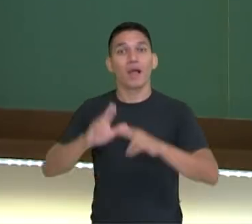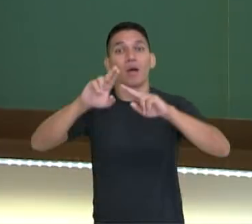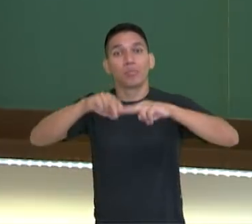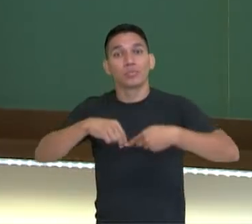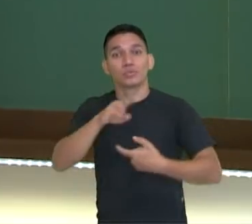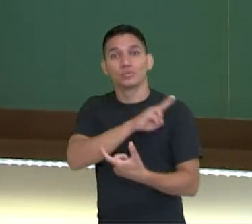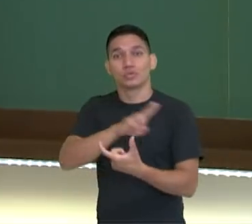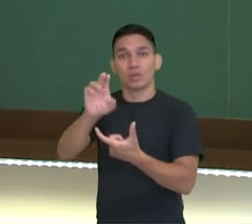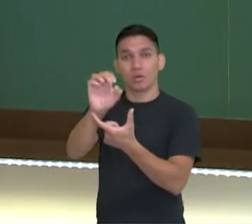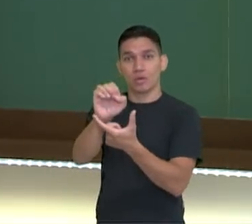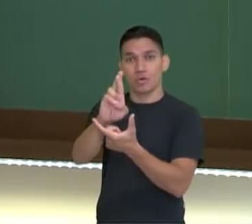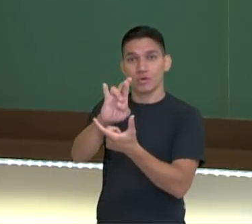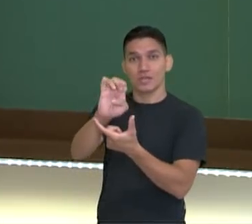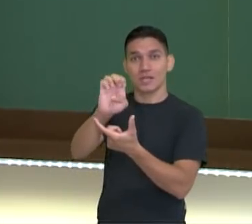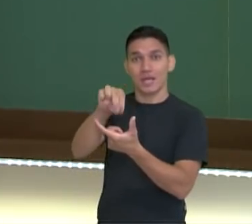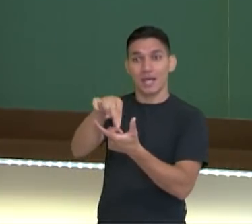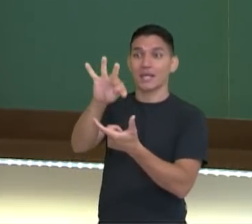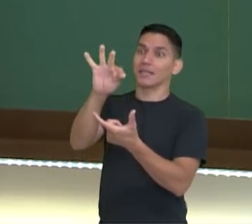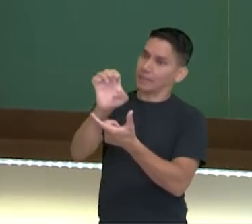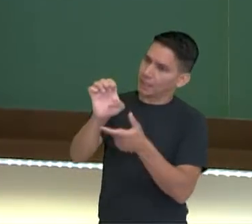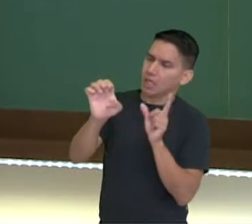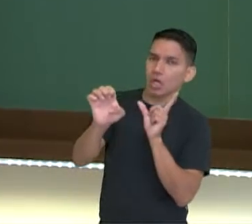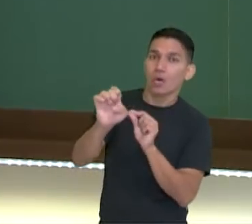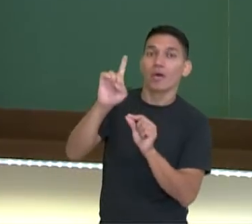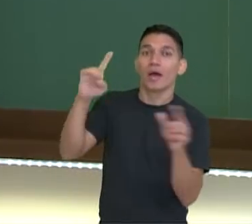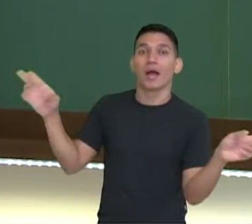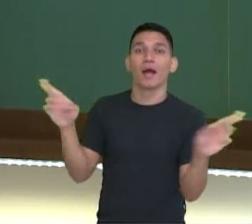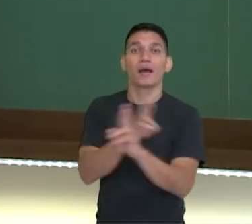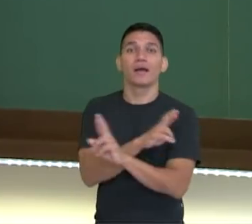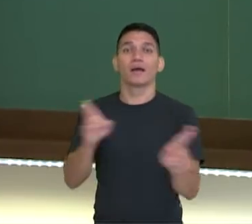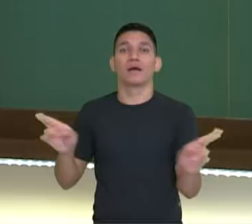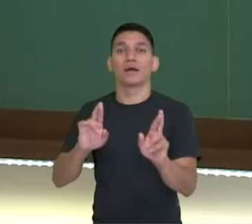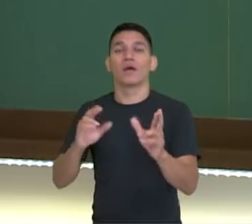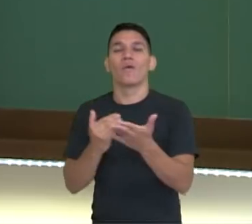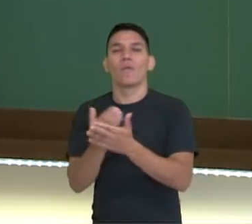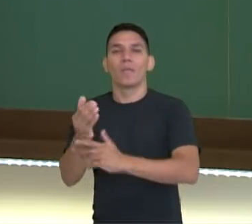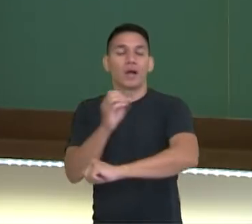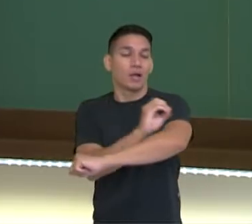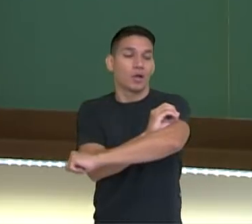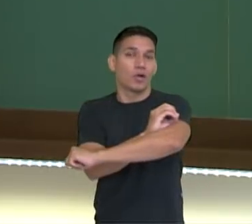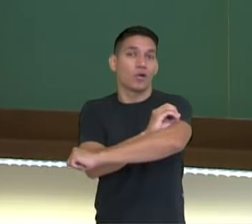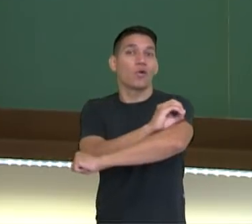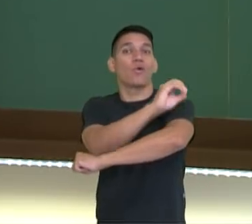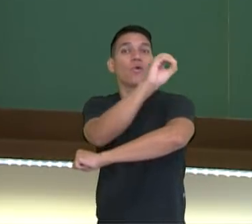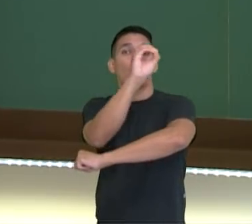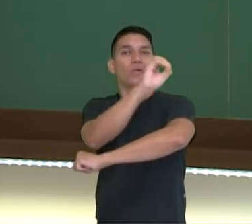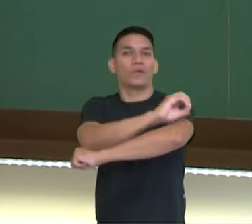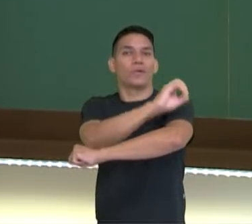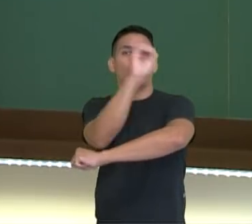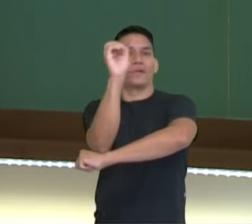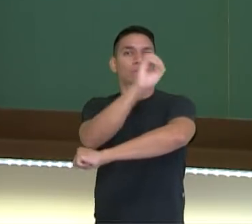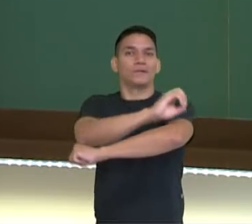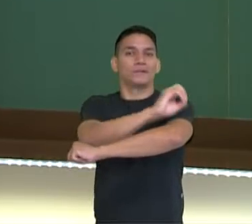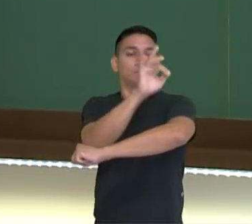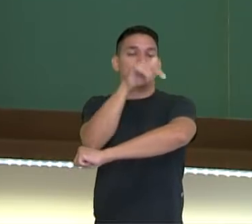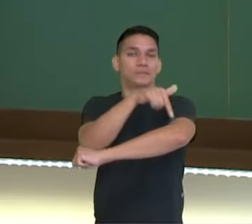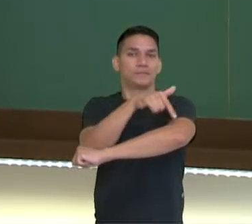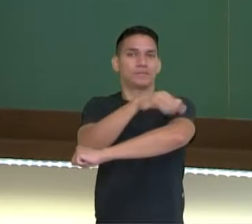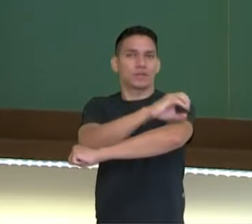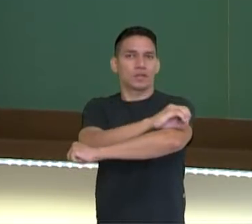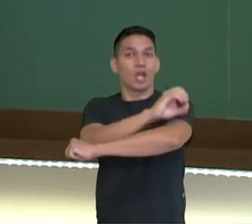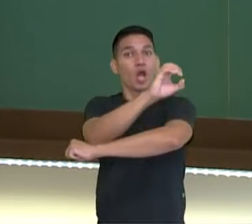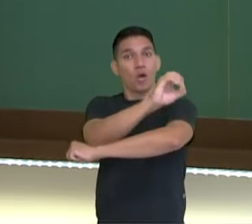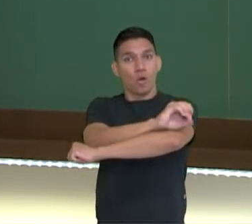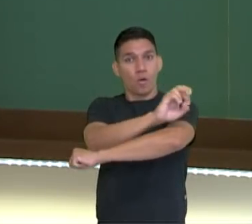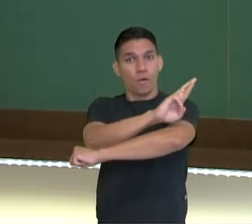palavra oriente, que é relativo ao nascer do Sol, né? Uso